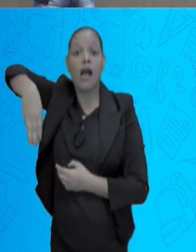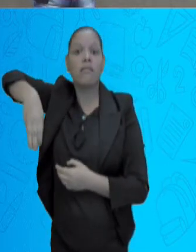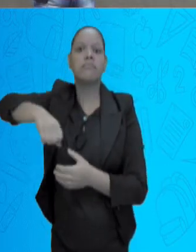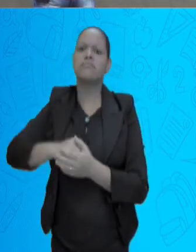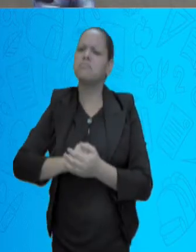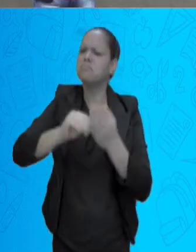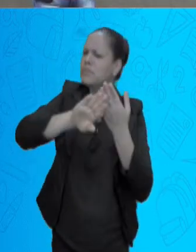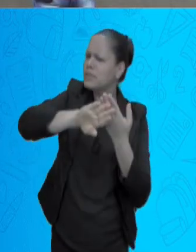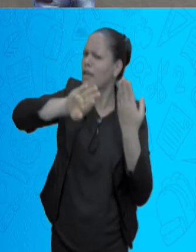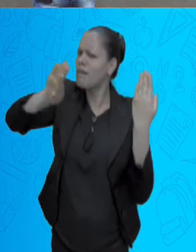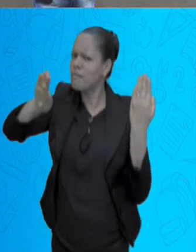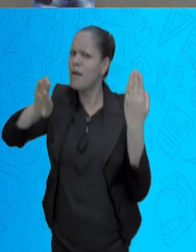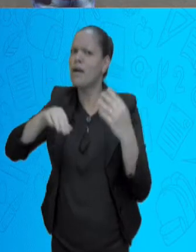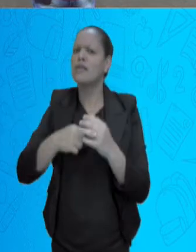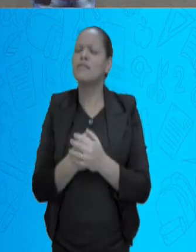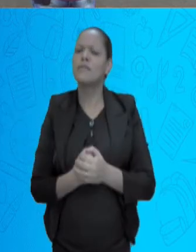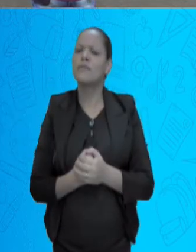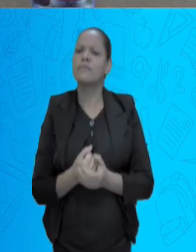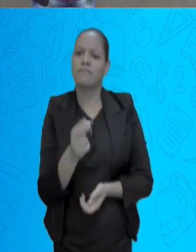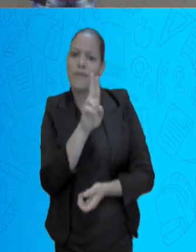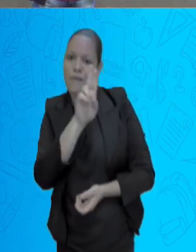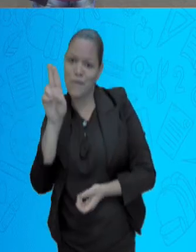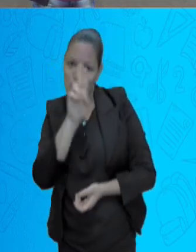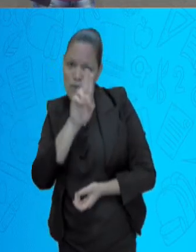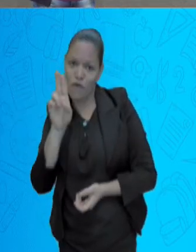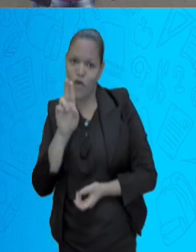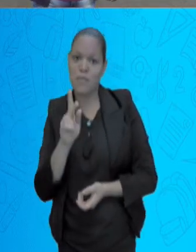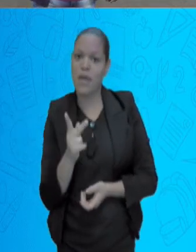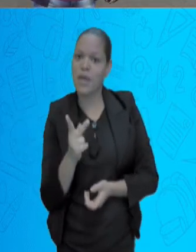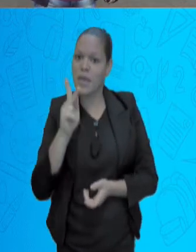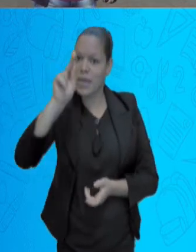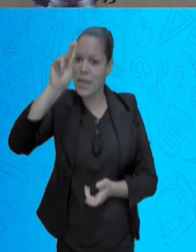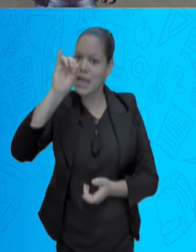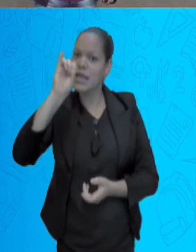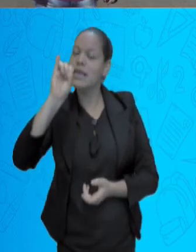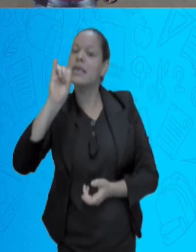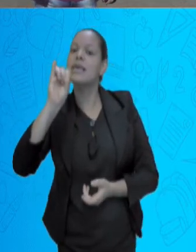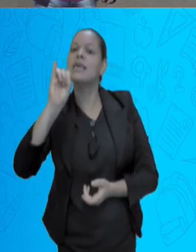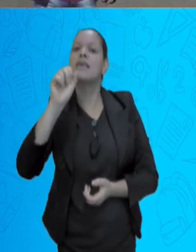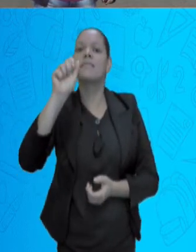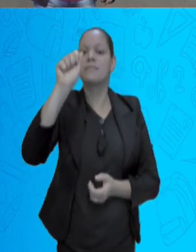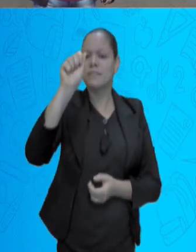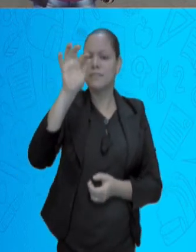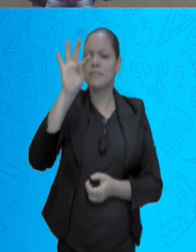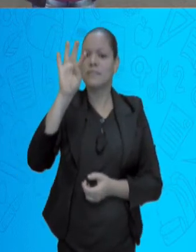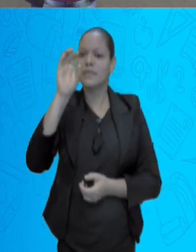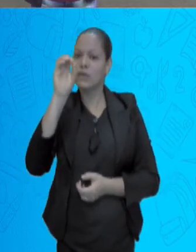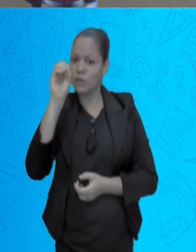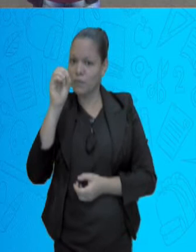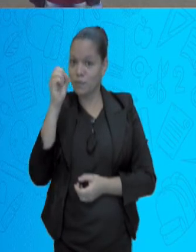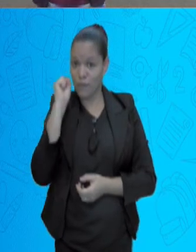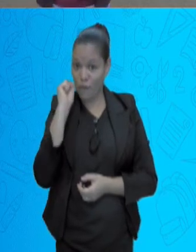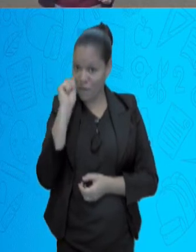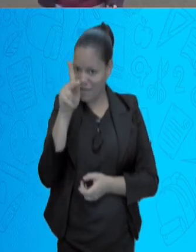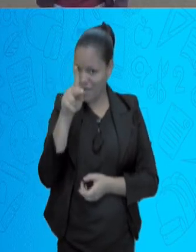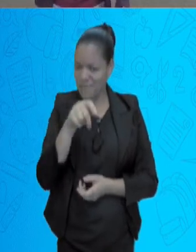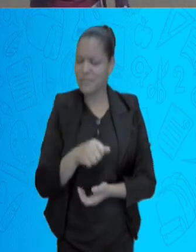vogais ficam juntas na mesma sílaba, a regra diz que é ditongo.